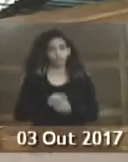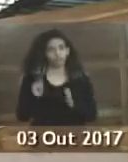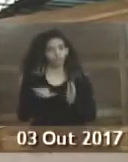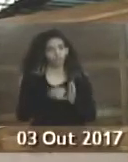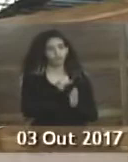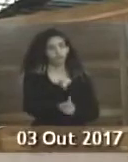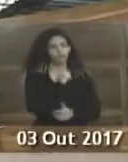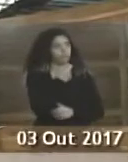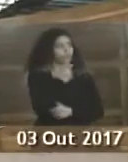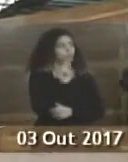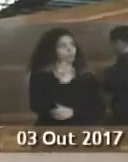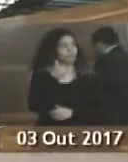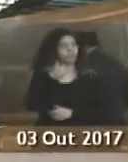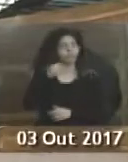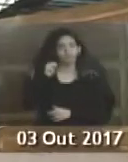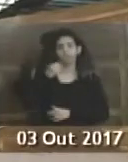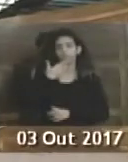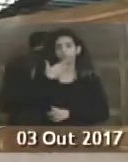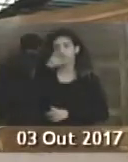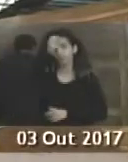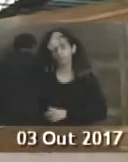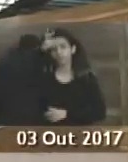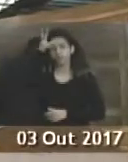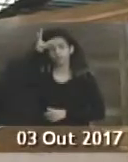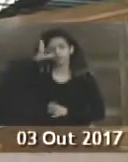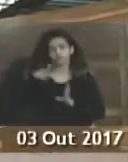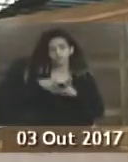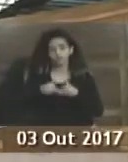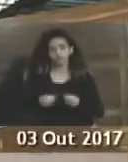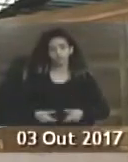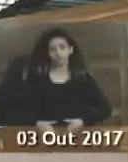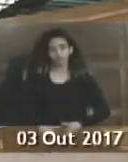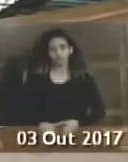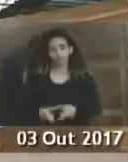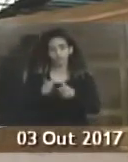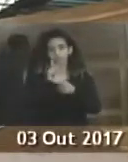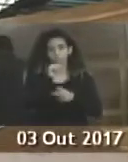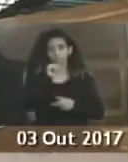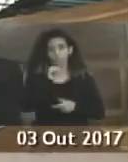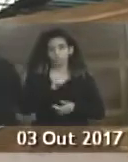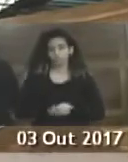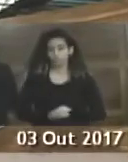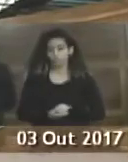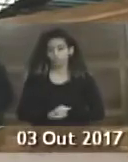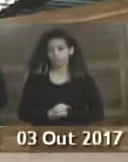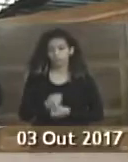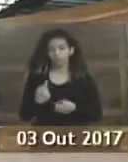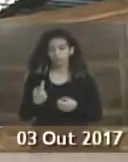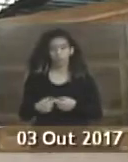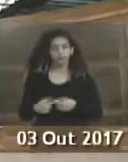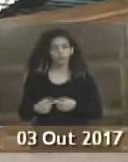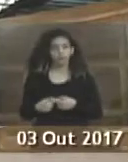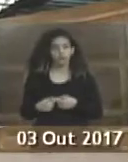número 518/17, indicando ao prefeito a limpeza de rede das redes fluviais do Beco Bom Jardim, Nova